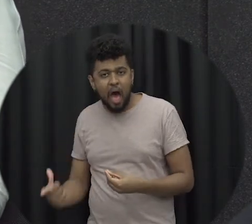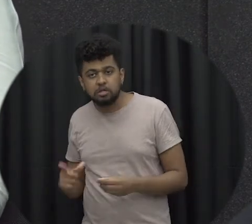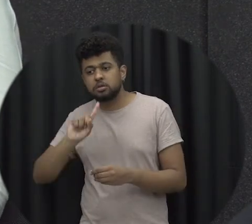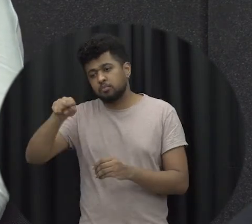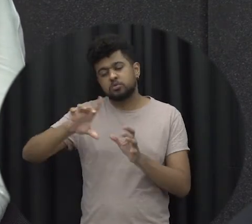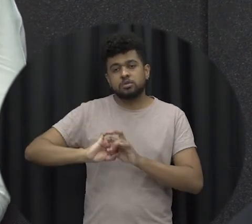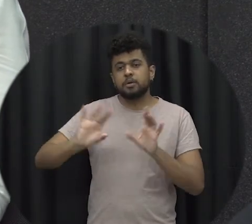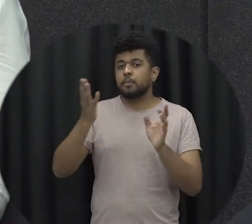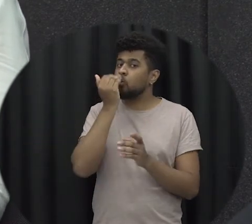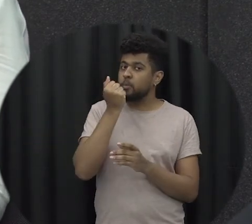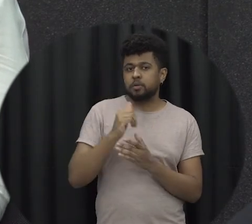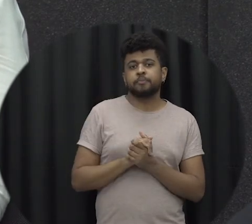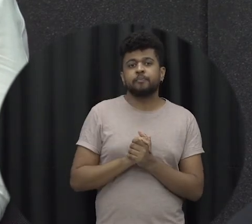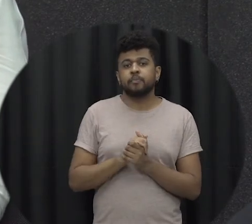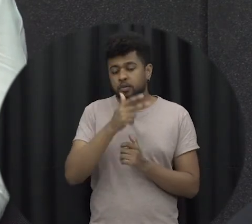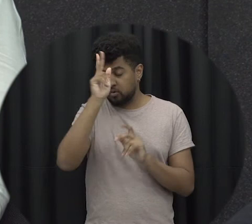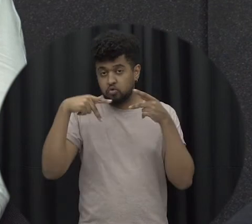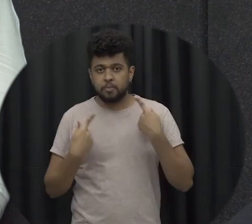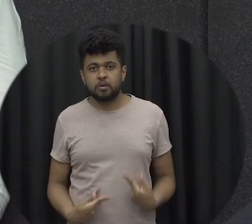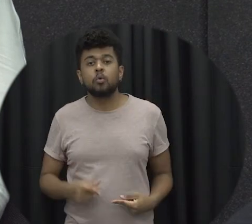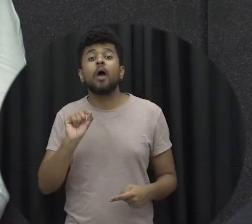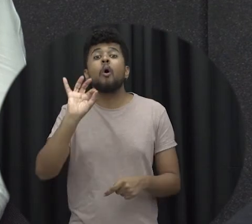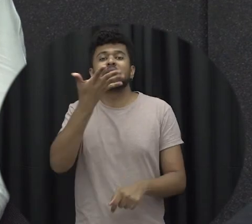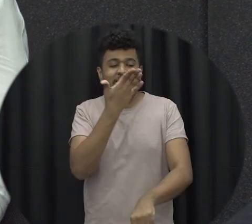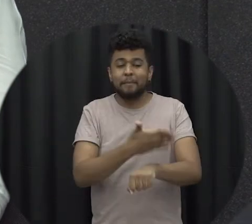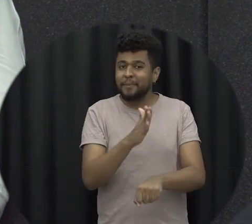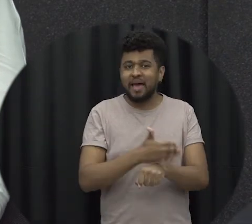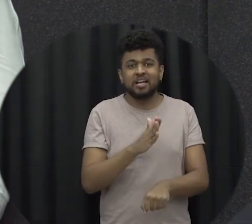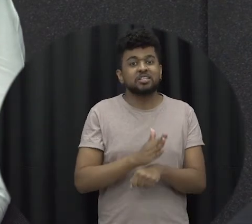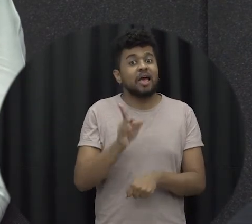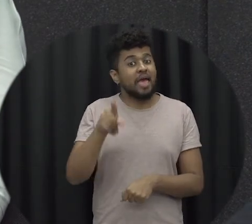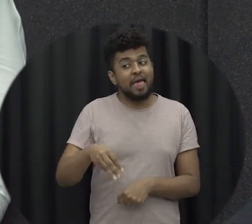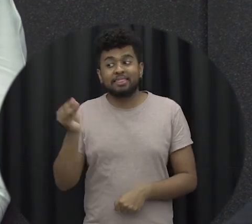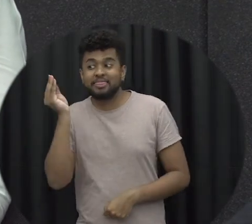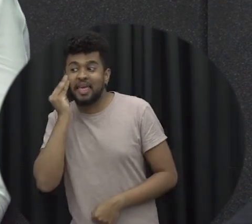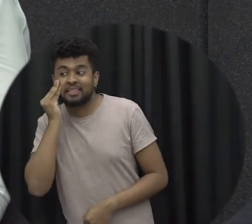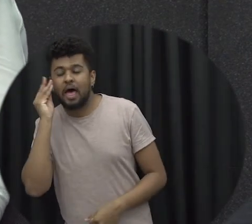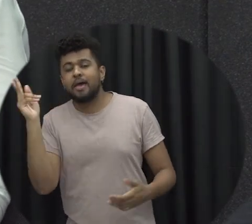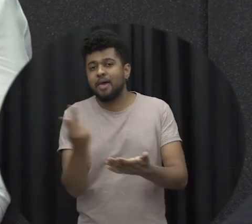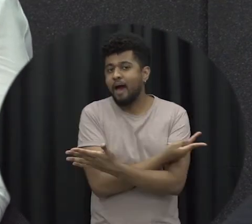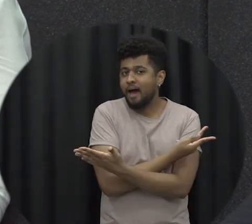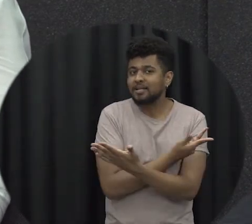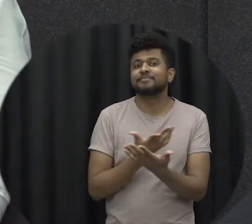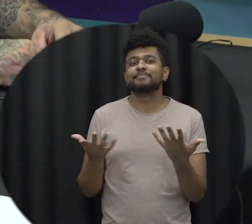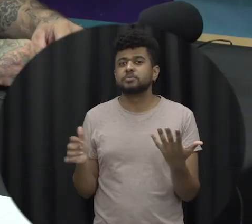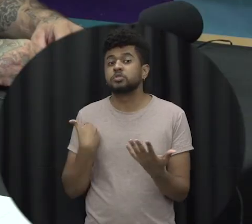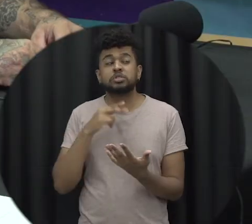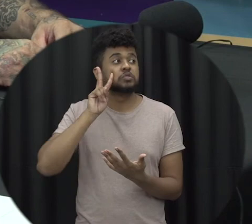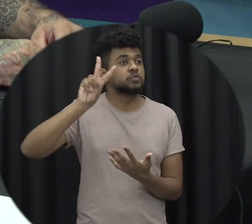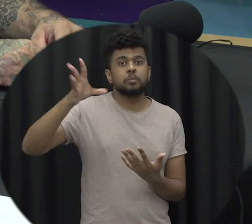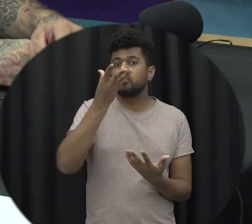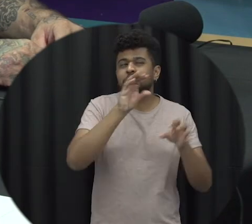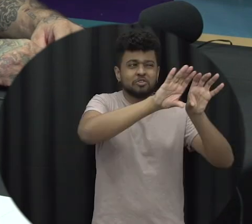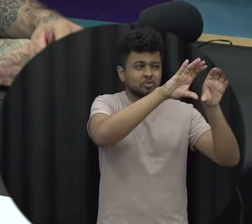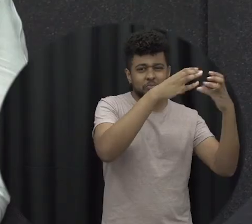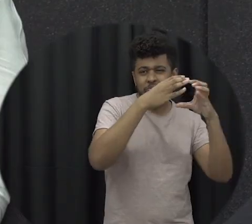rato, para liberar para consumo. O que acontece é que, na prática, é tentativa e erro, né? Então, o que a